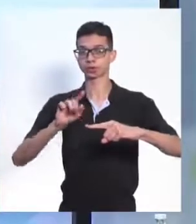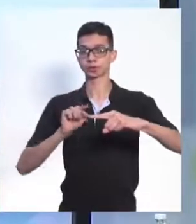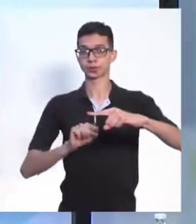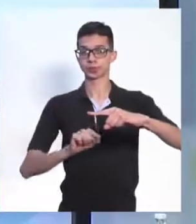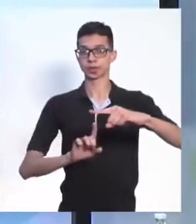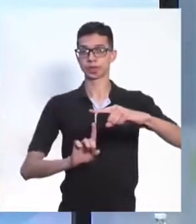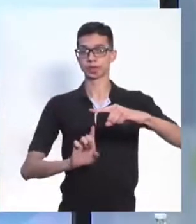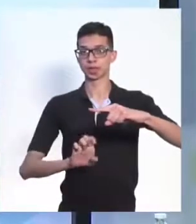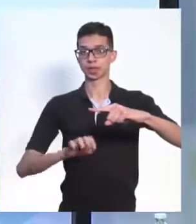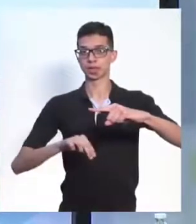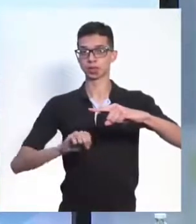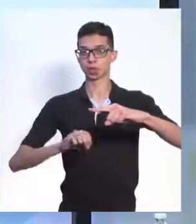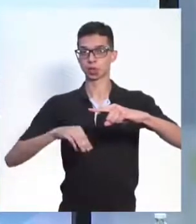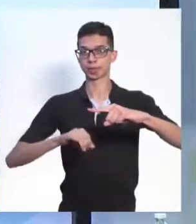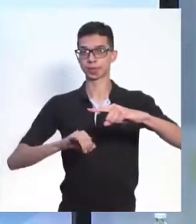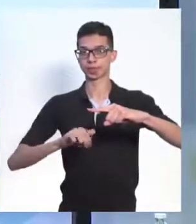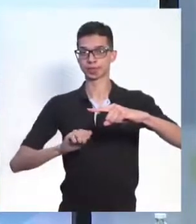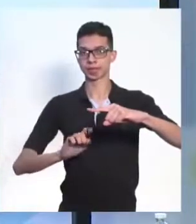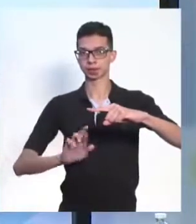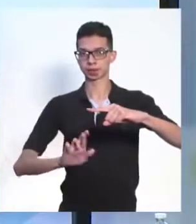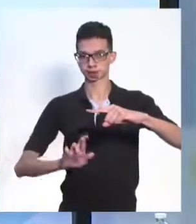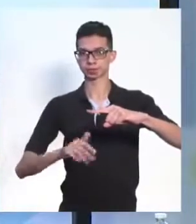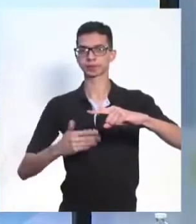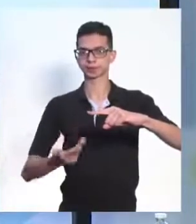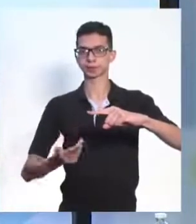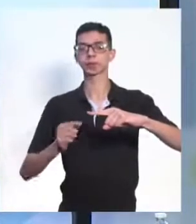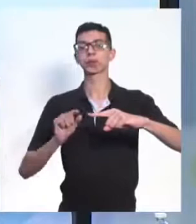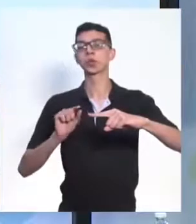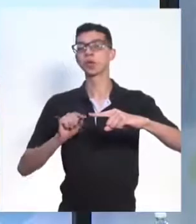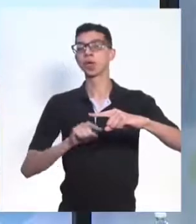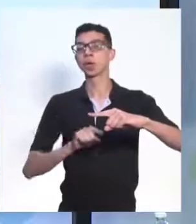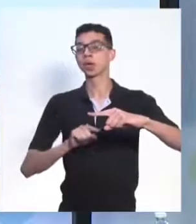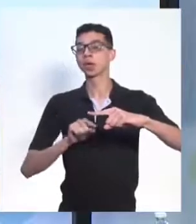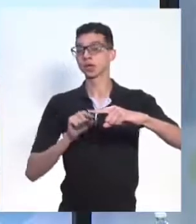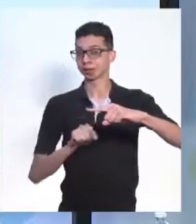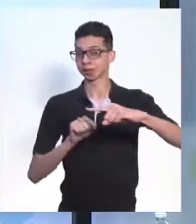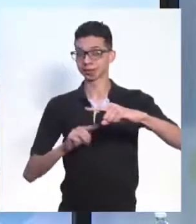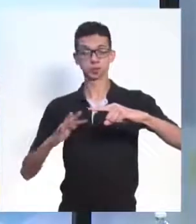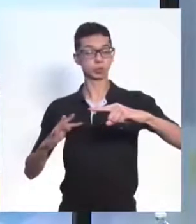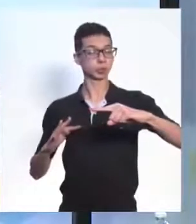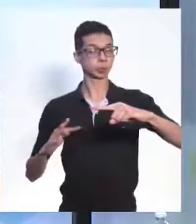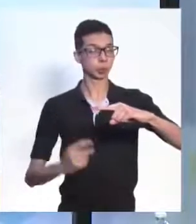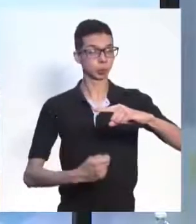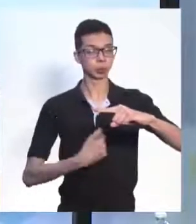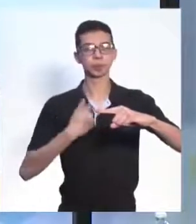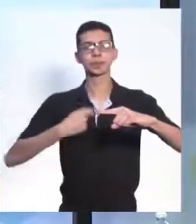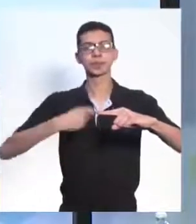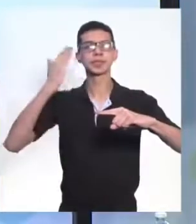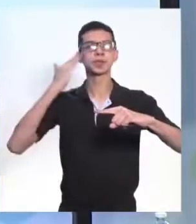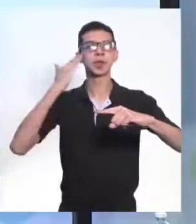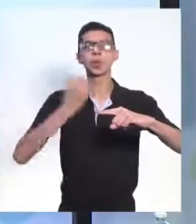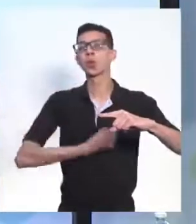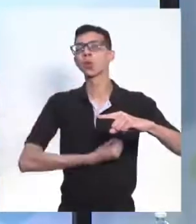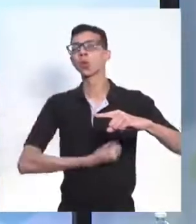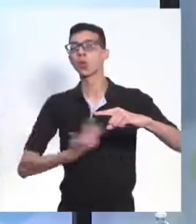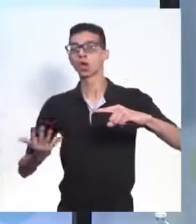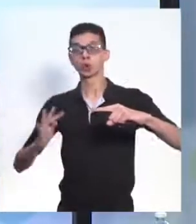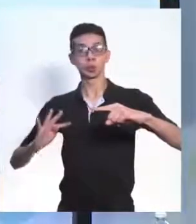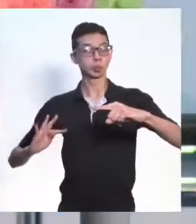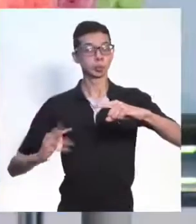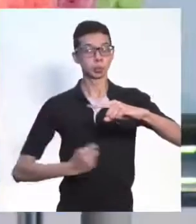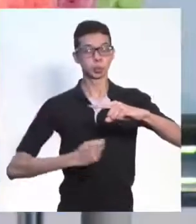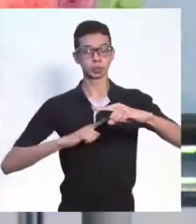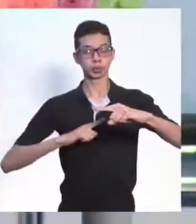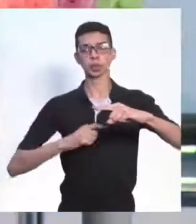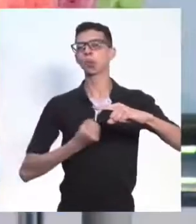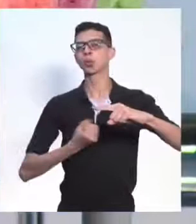certo? Preciso saber, então, quantas balas de goma eu tenho ao todo,